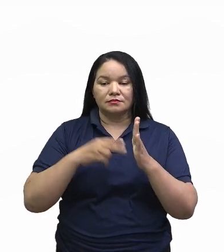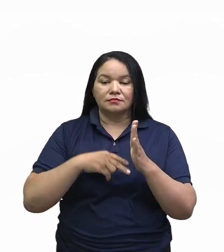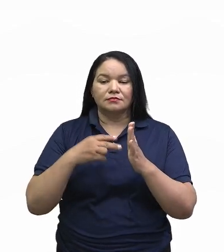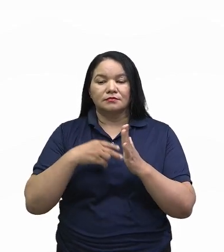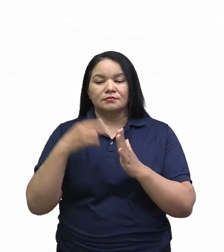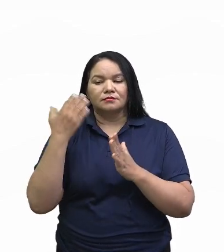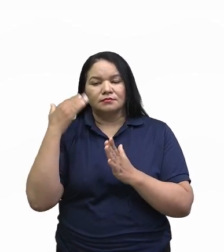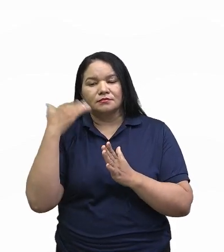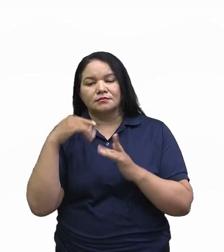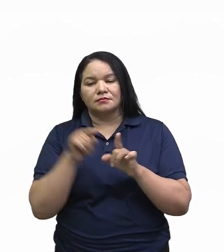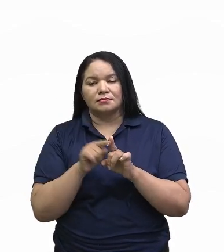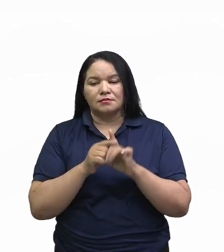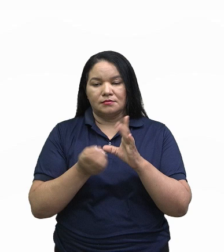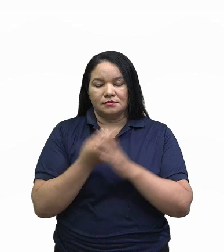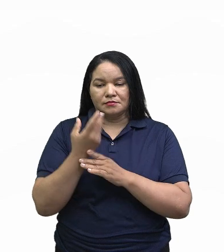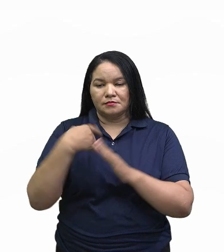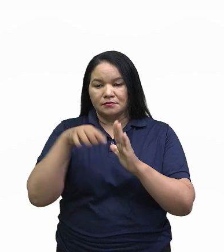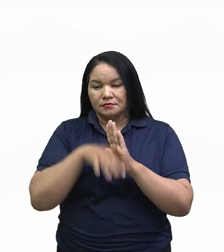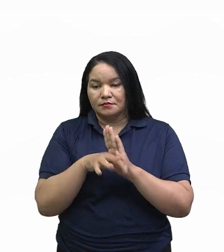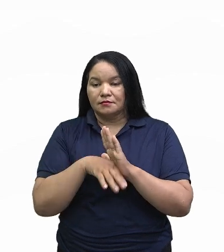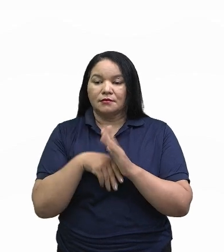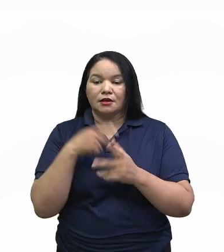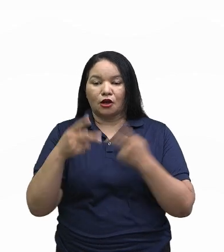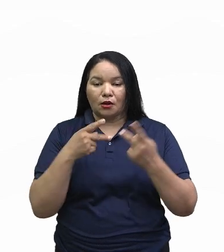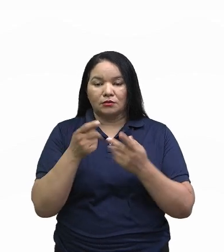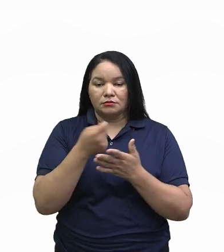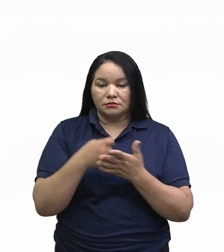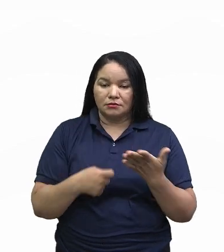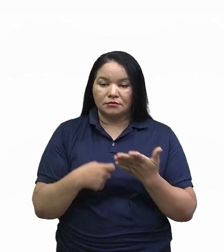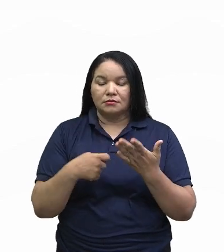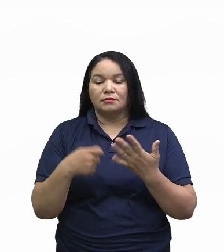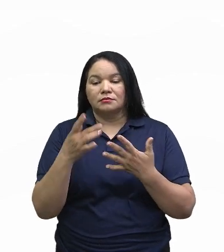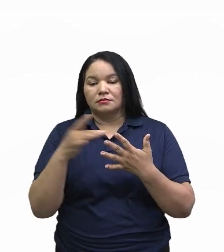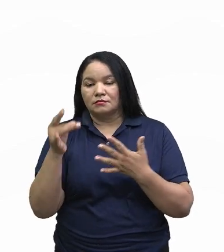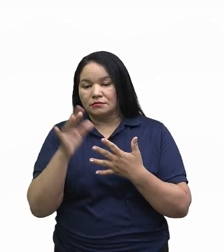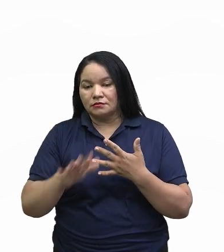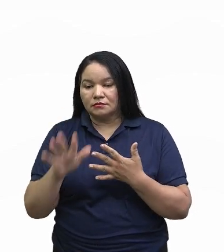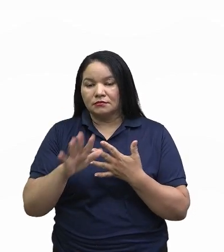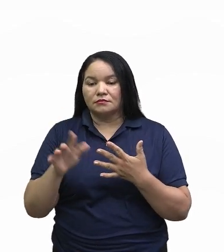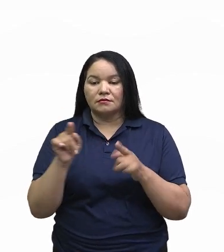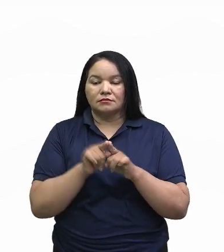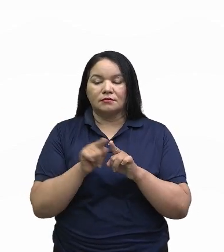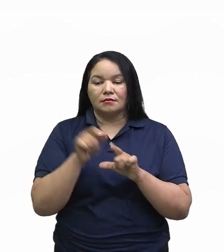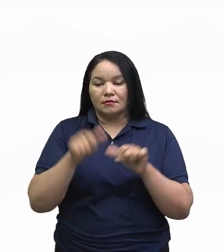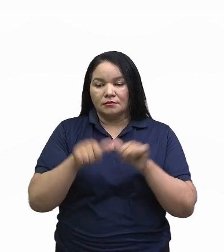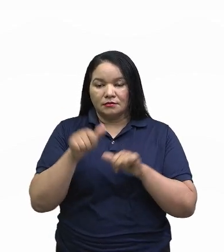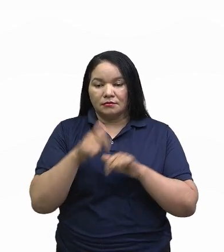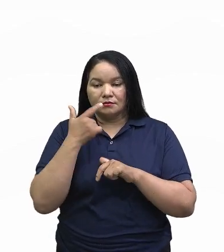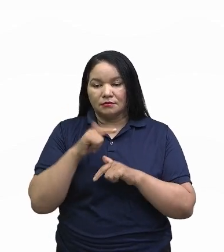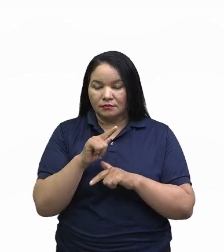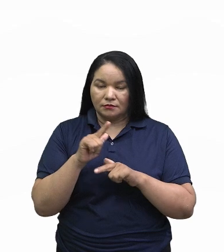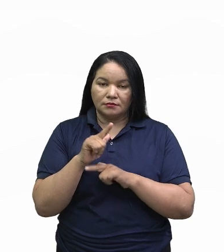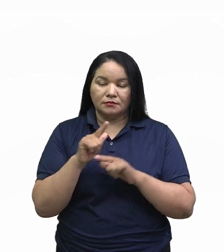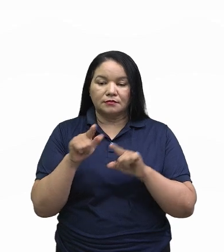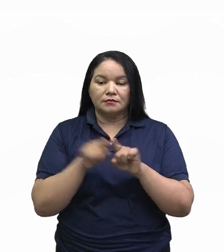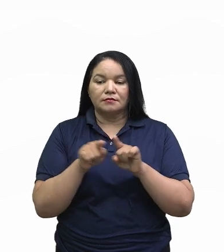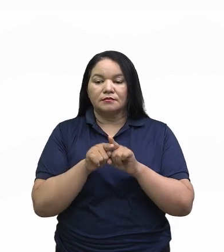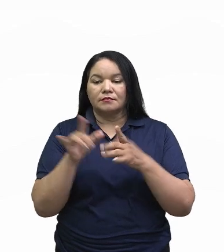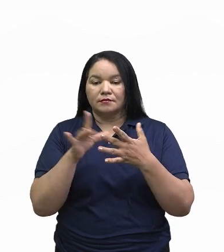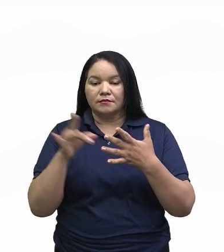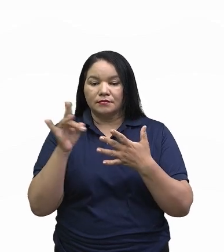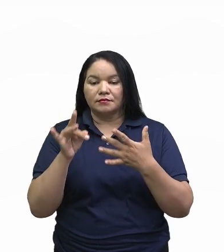leitura, escuta, produção textual, oral, escrito, multissemióticos e análise